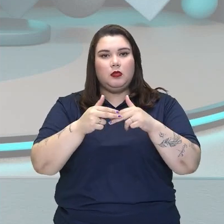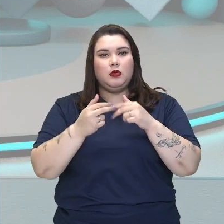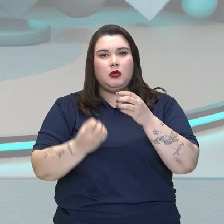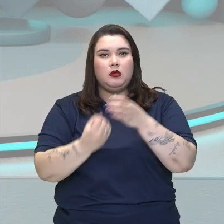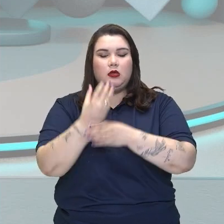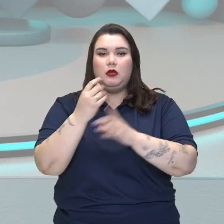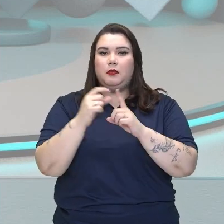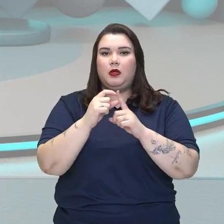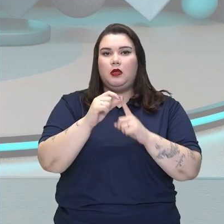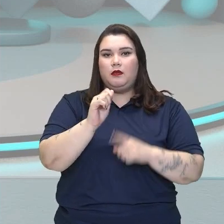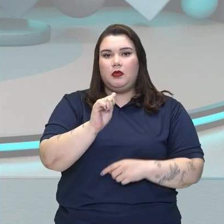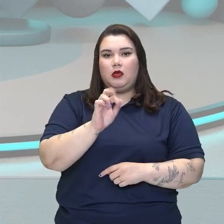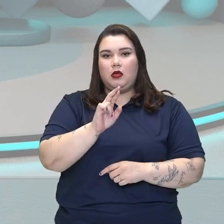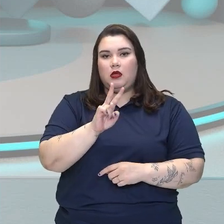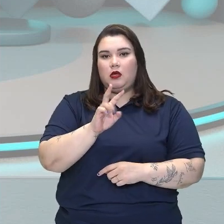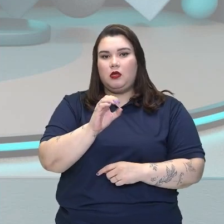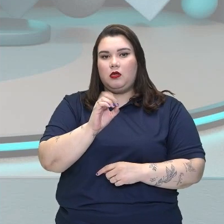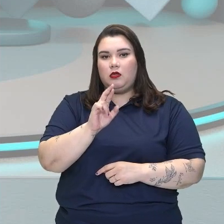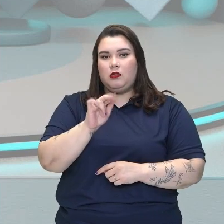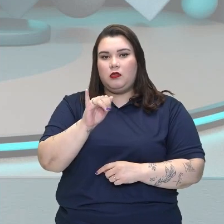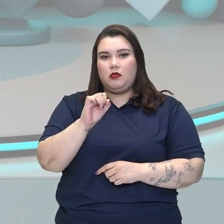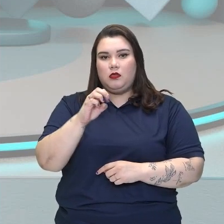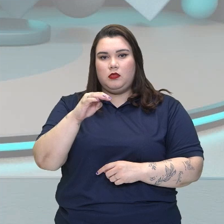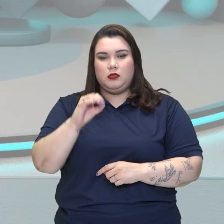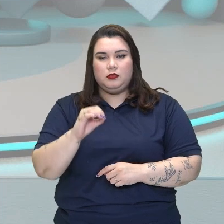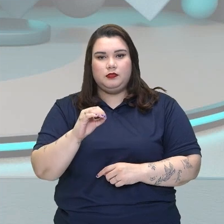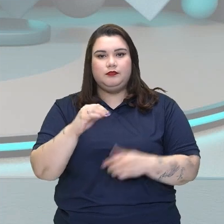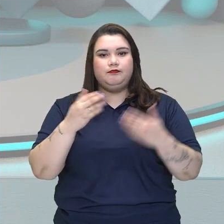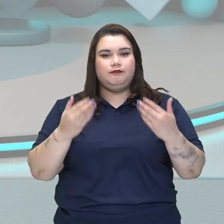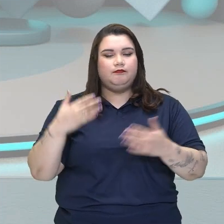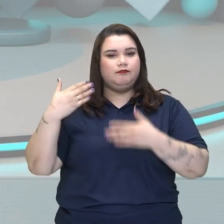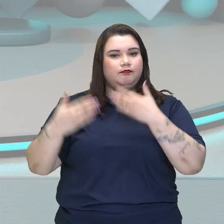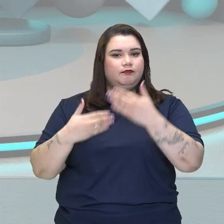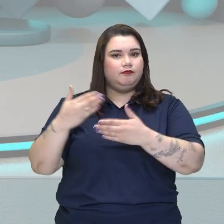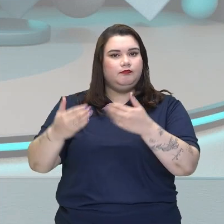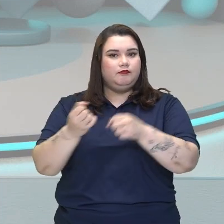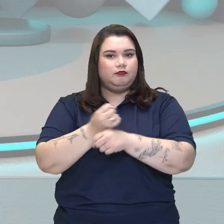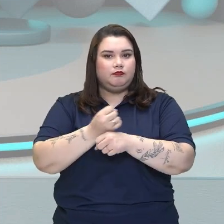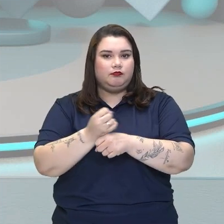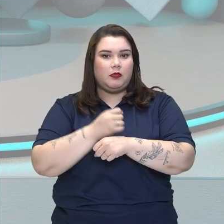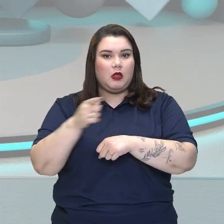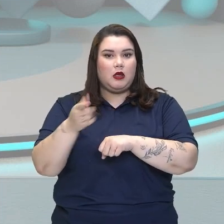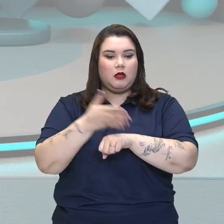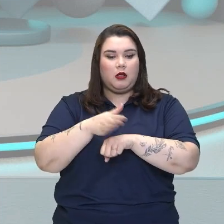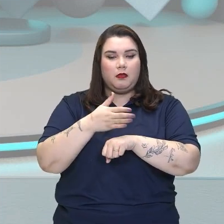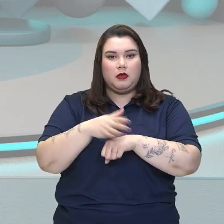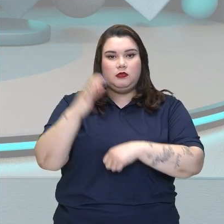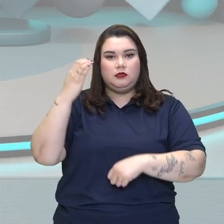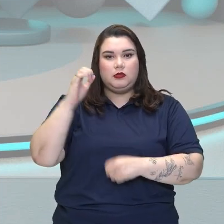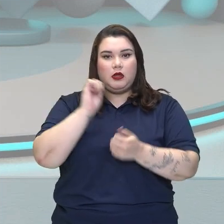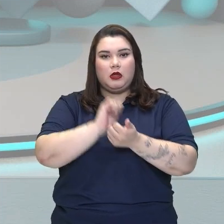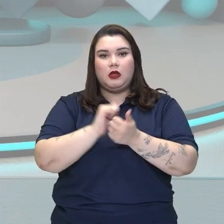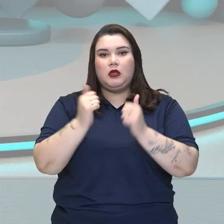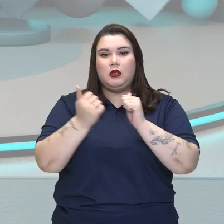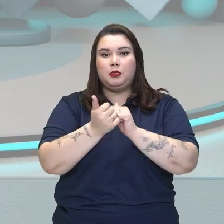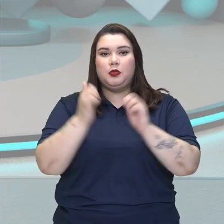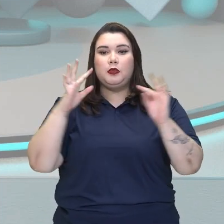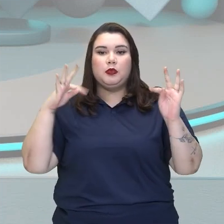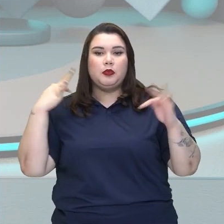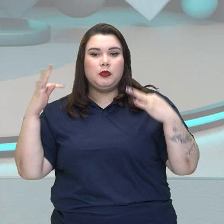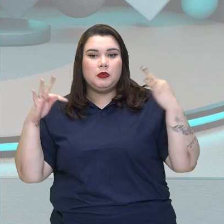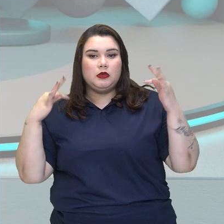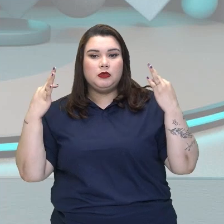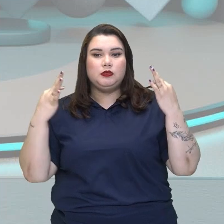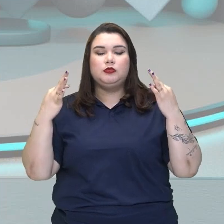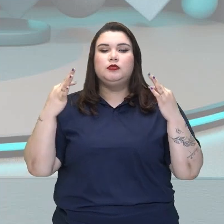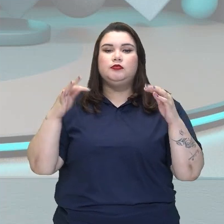o arborismo, tá bom? Então, vamos ver aí, o arborismo, né? Com o tempo, essa prática científica foi adaptada para o turismo,